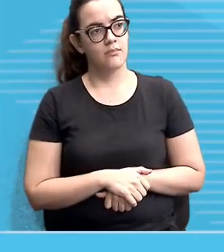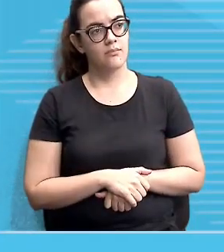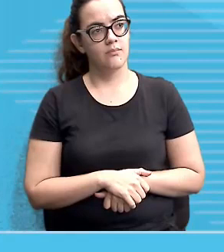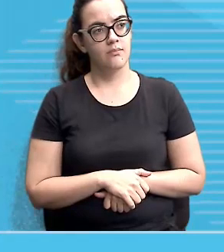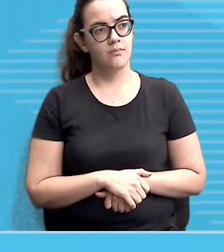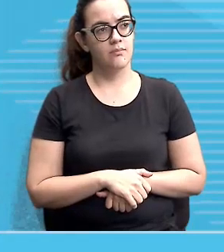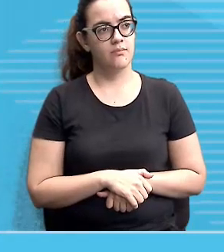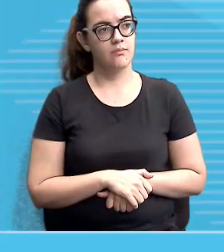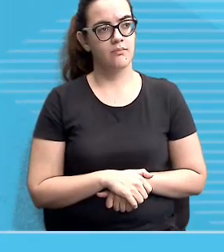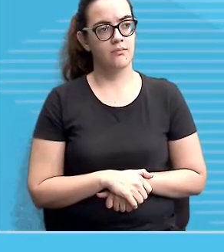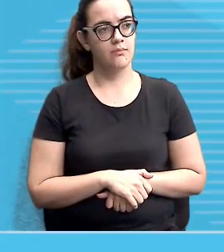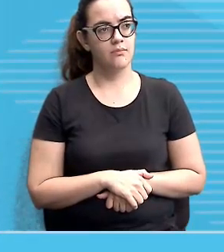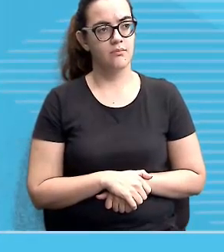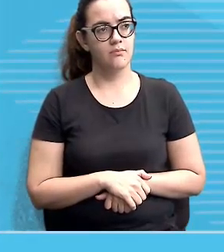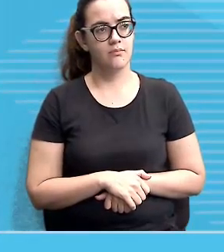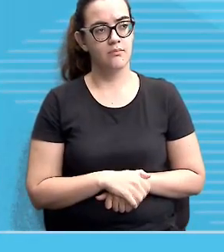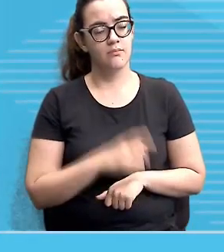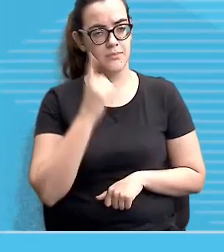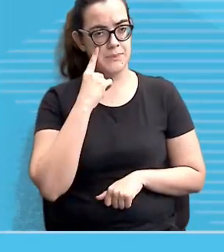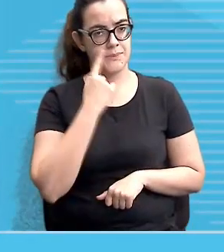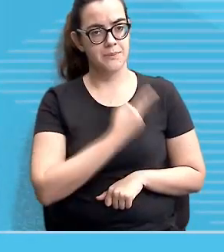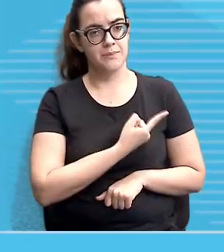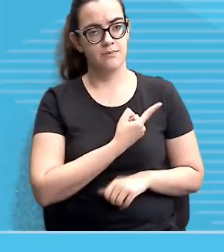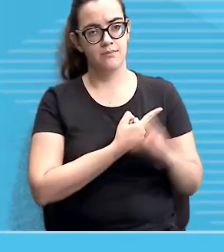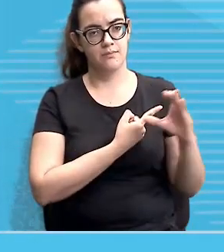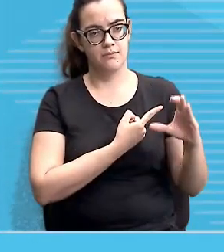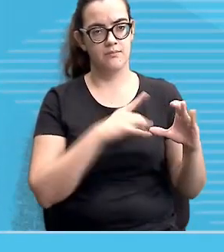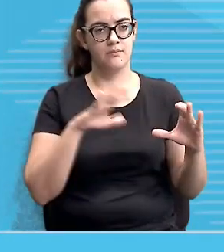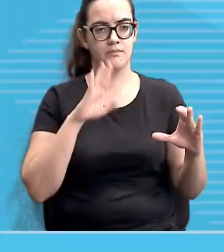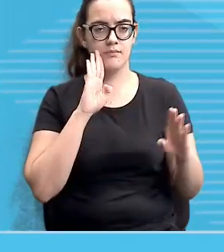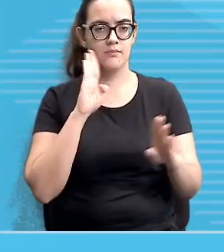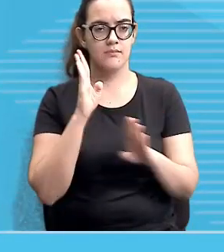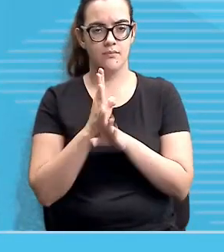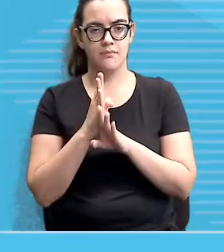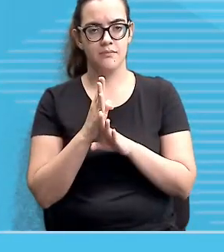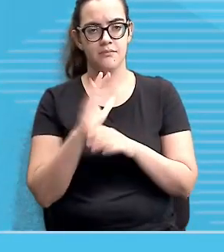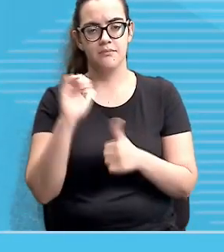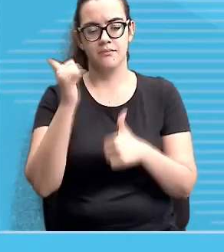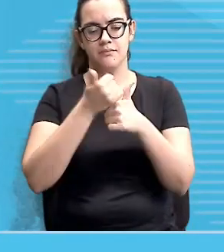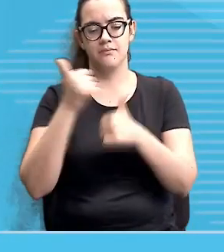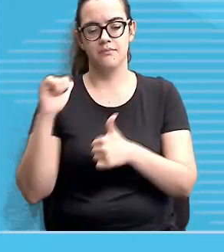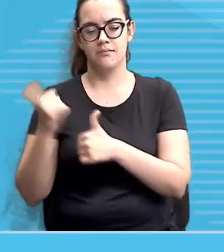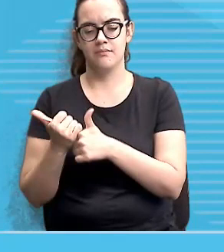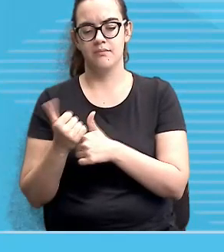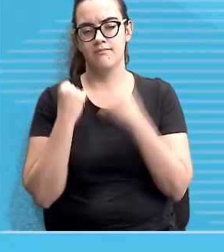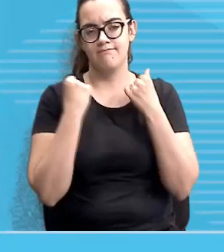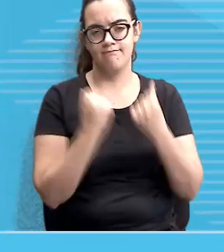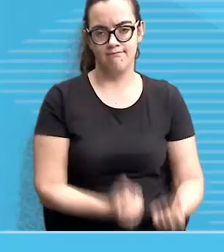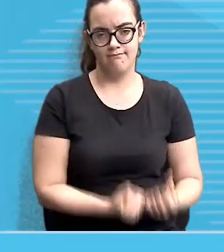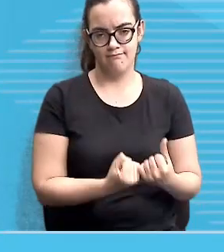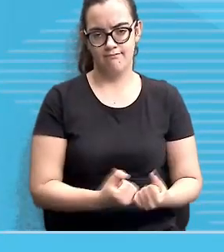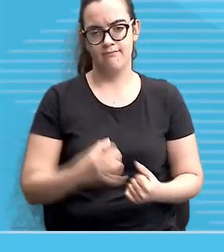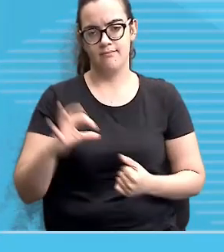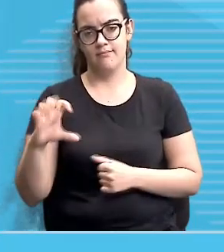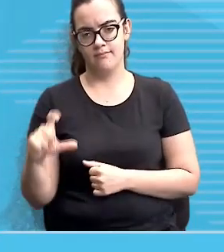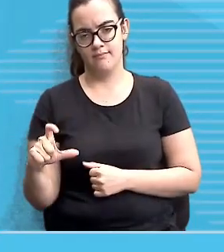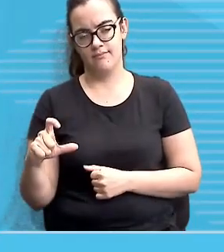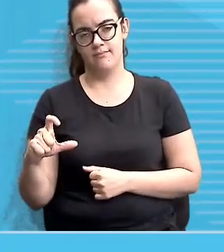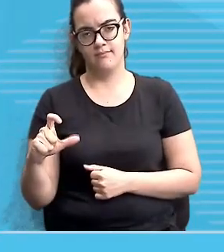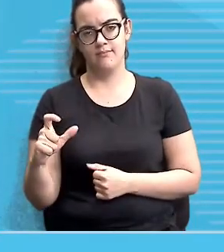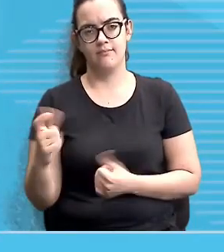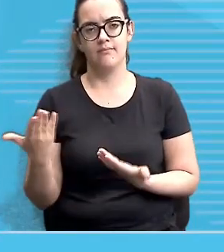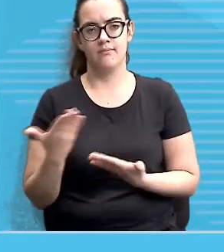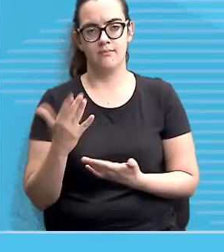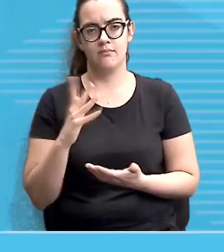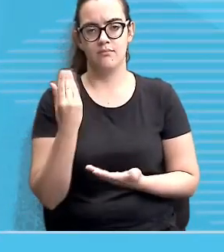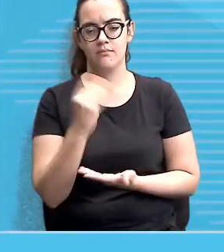então a capacidade do cobre é igual olha só a sua massa que era